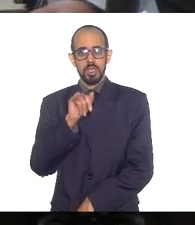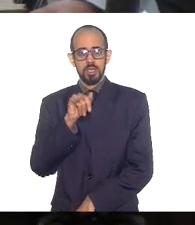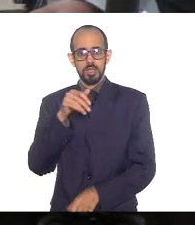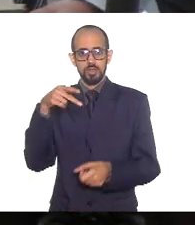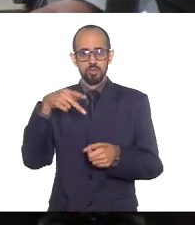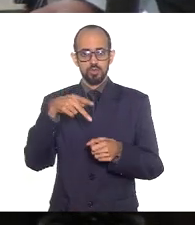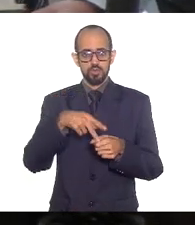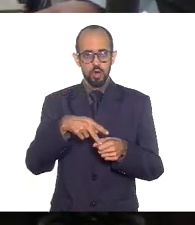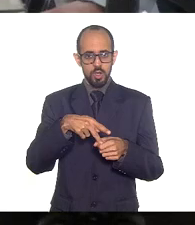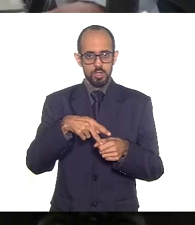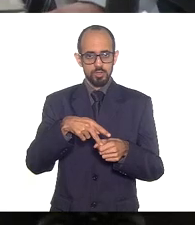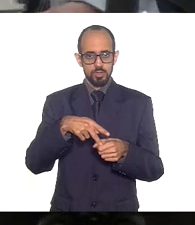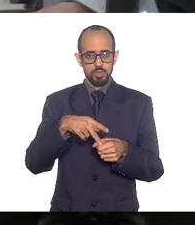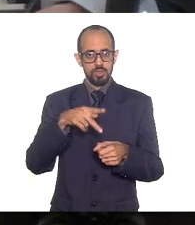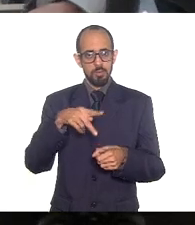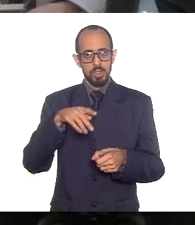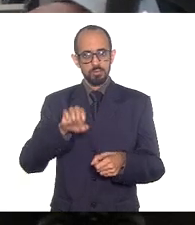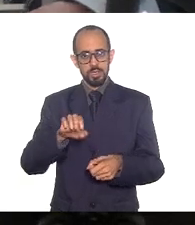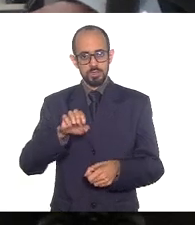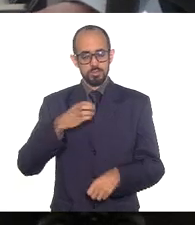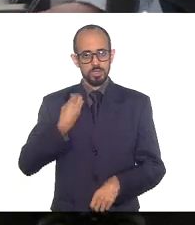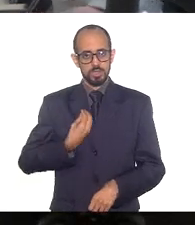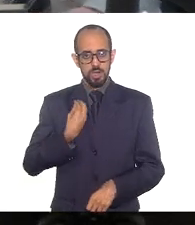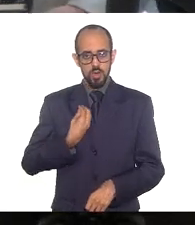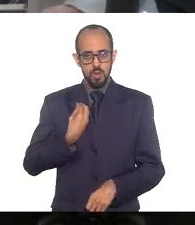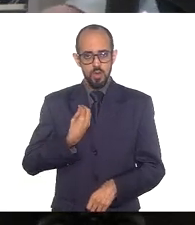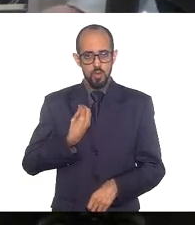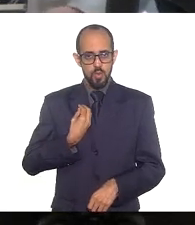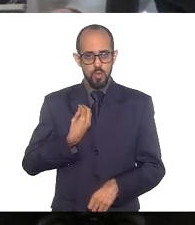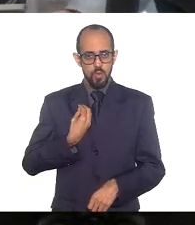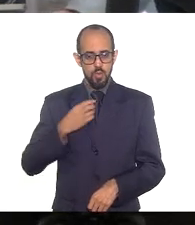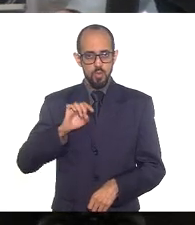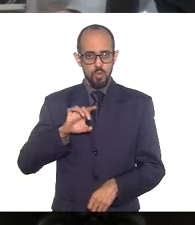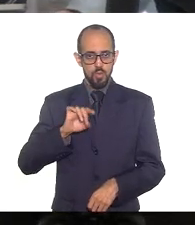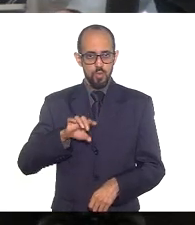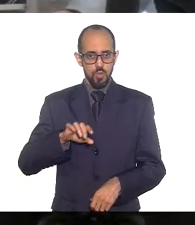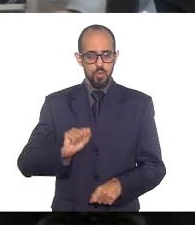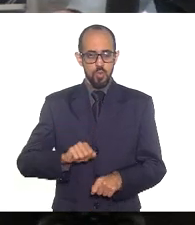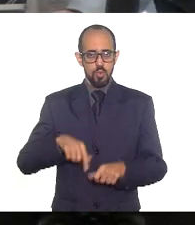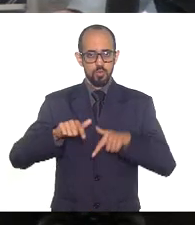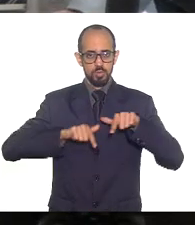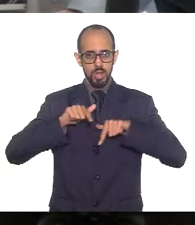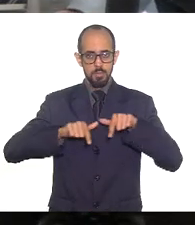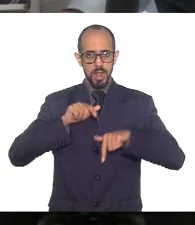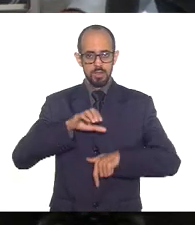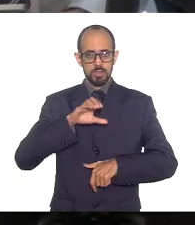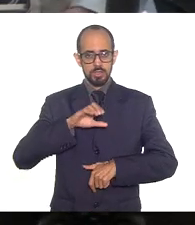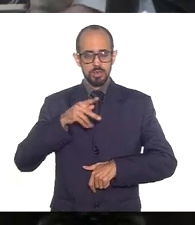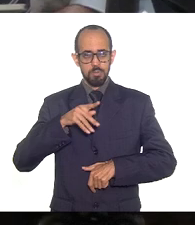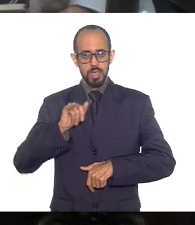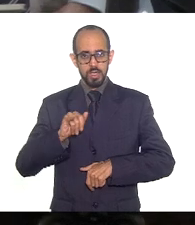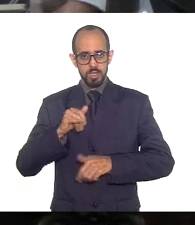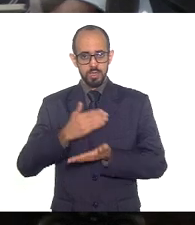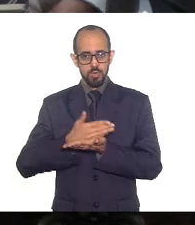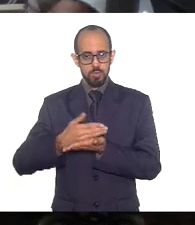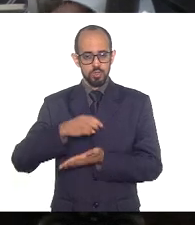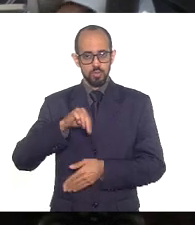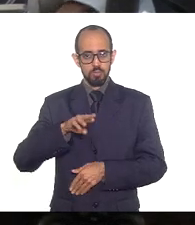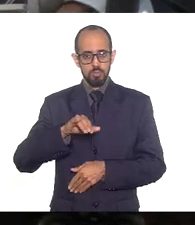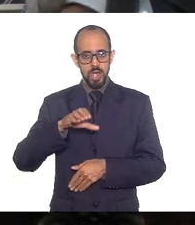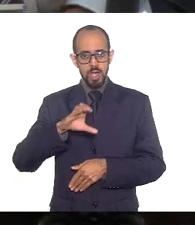e da participação especial o trabalho dessa comissão parlamentar de inquérito instalada em março